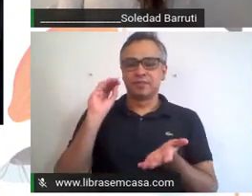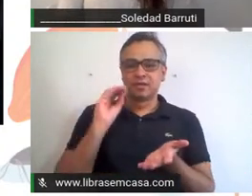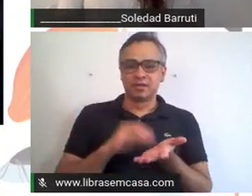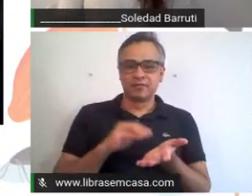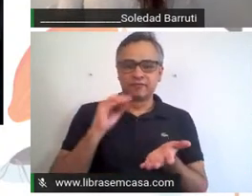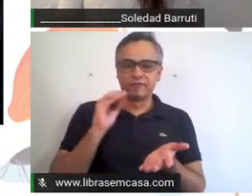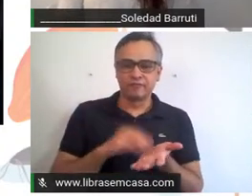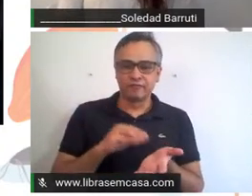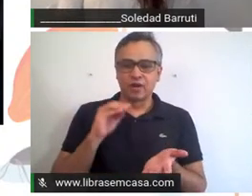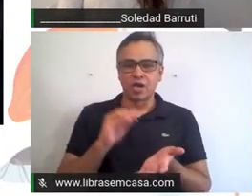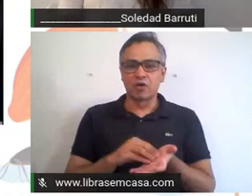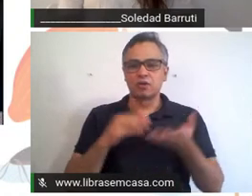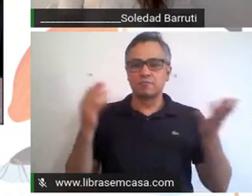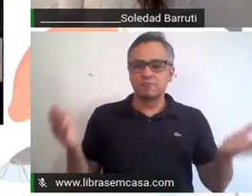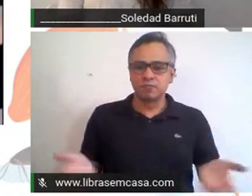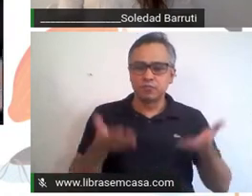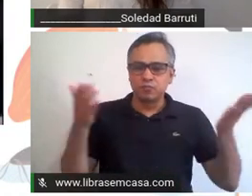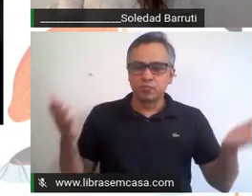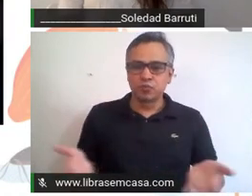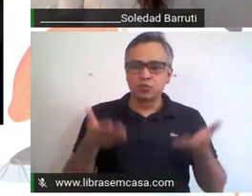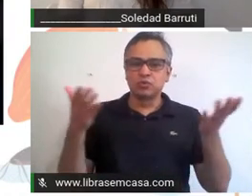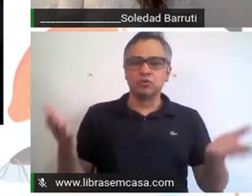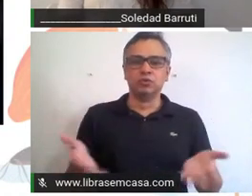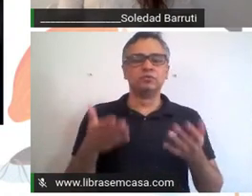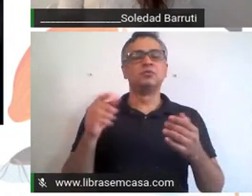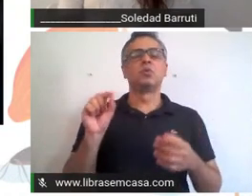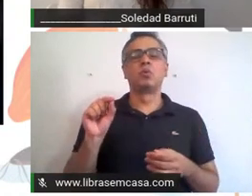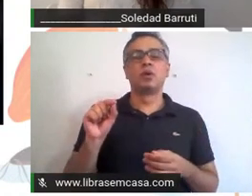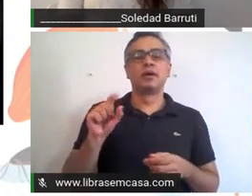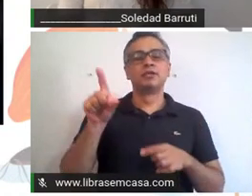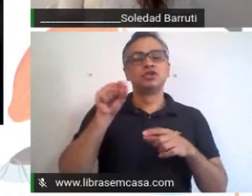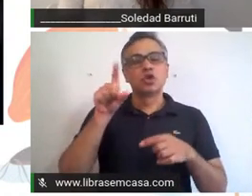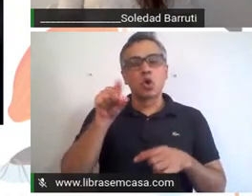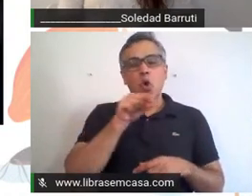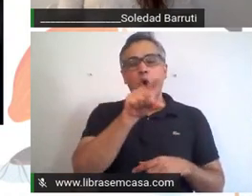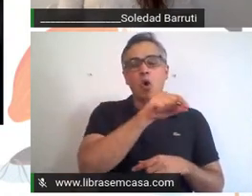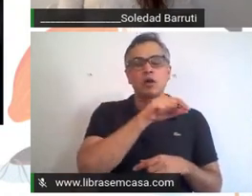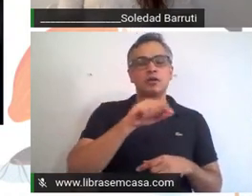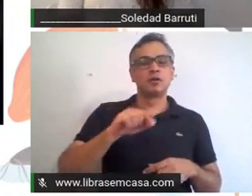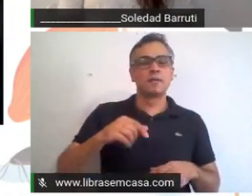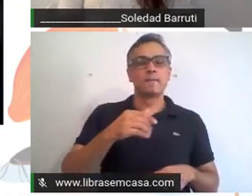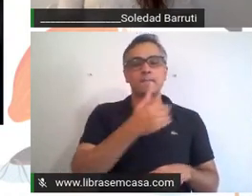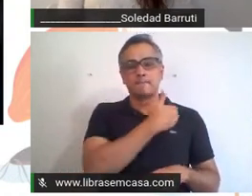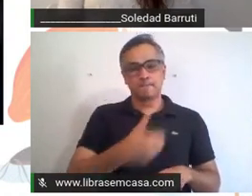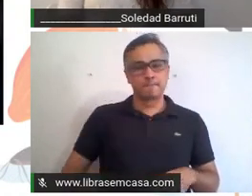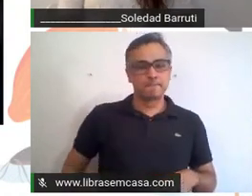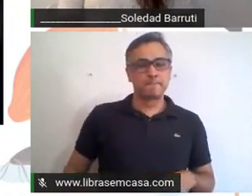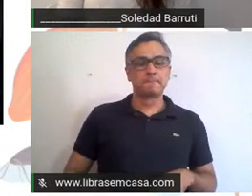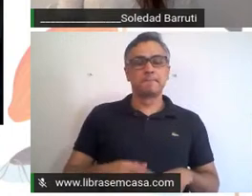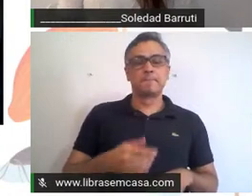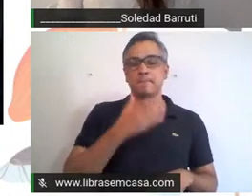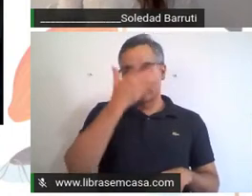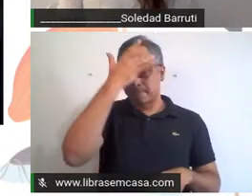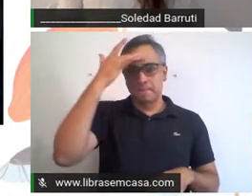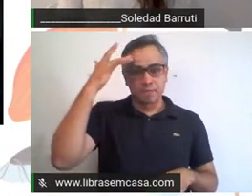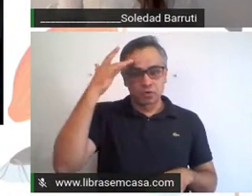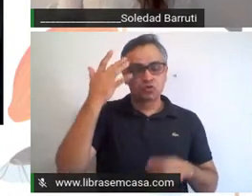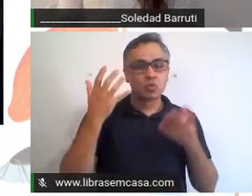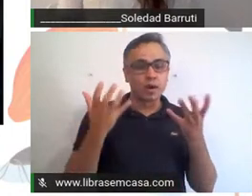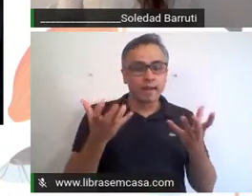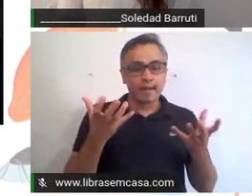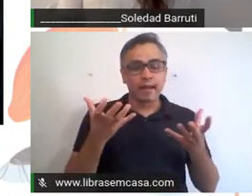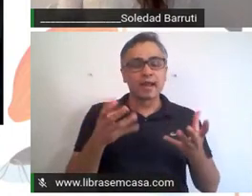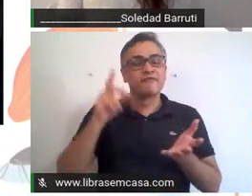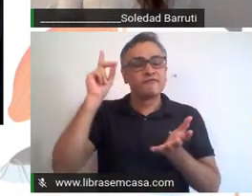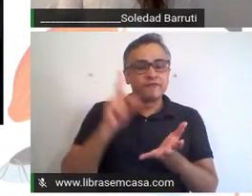falta. Faltam políticos que sejam eleitos para realmente defender o interesse da população.